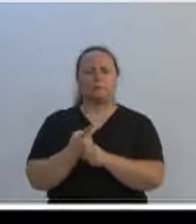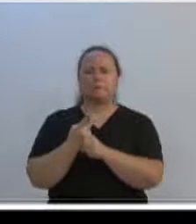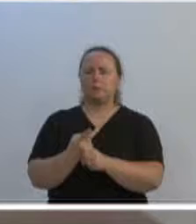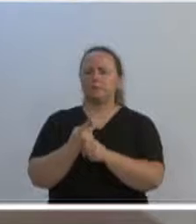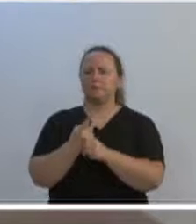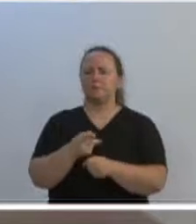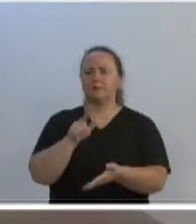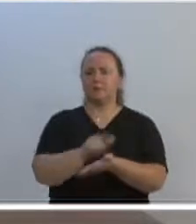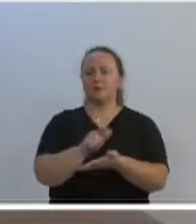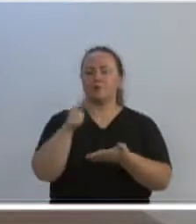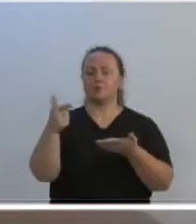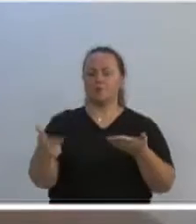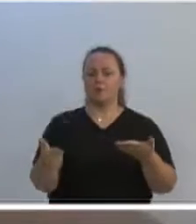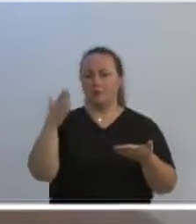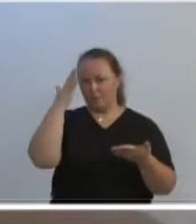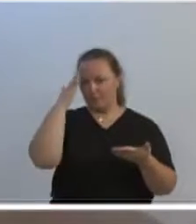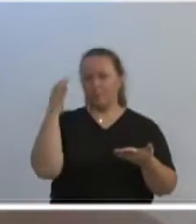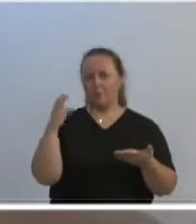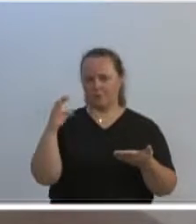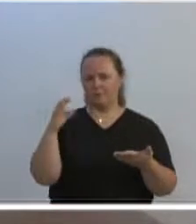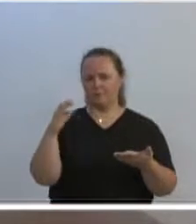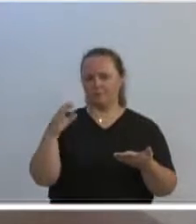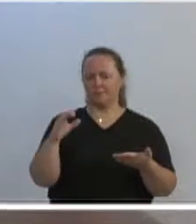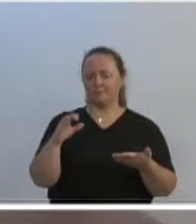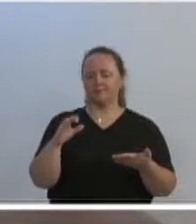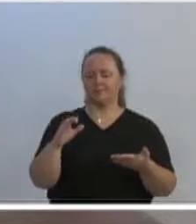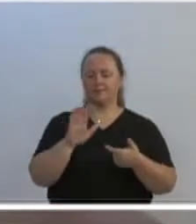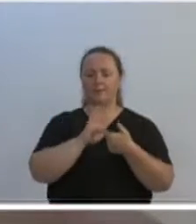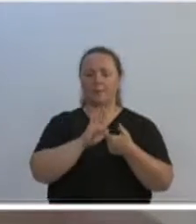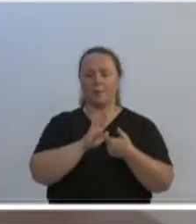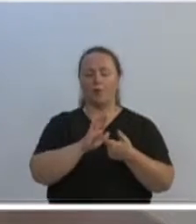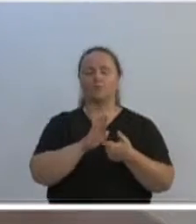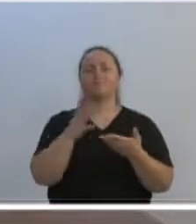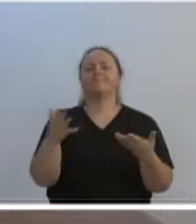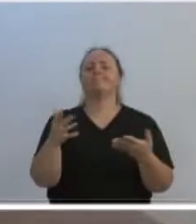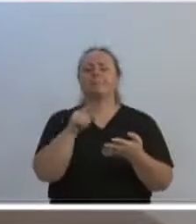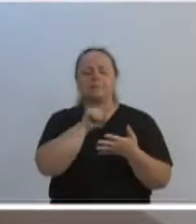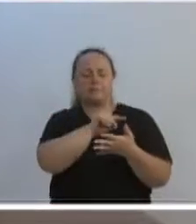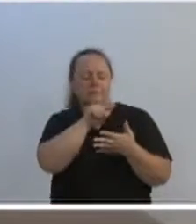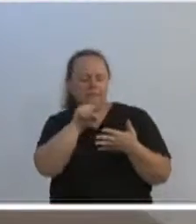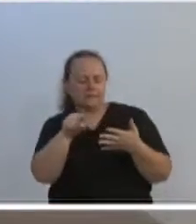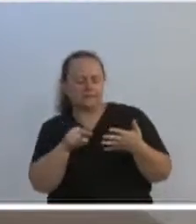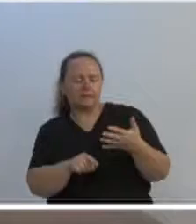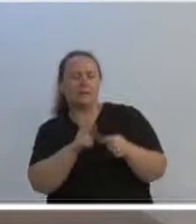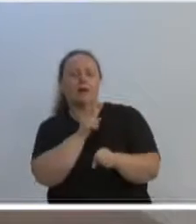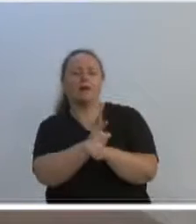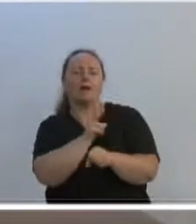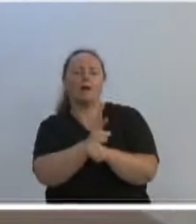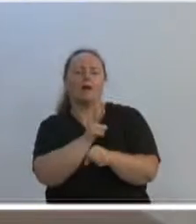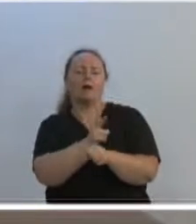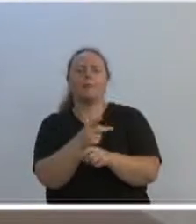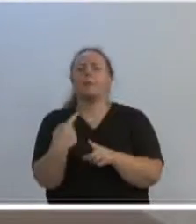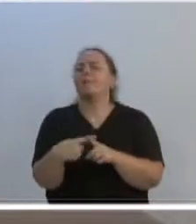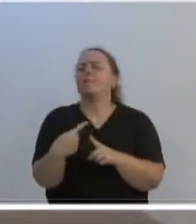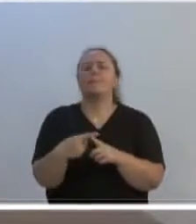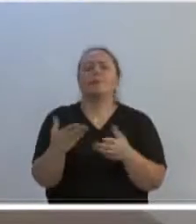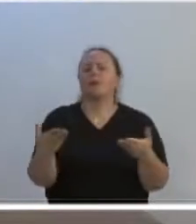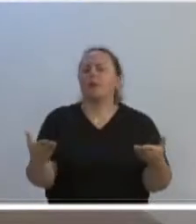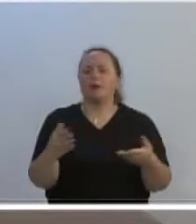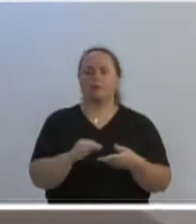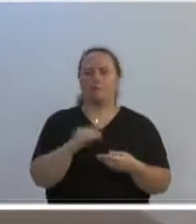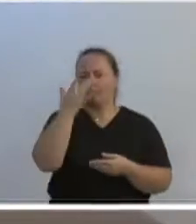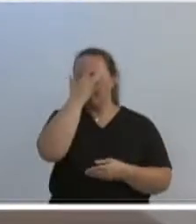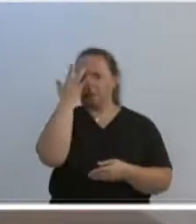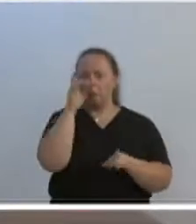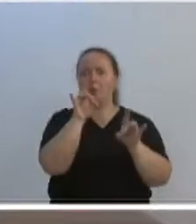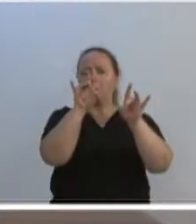e um jornal de Curitiba traz hipóteses, 5 hipóteses de razões que podem vir a afastar